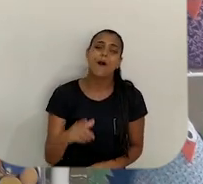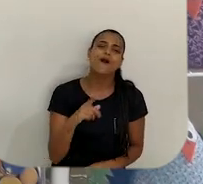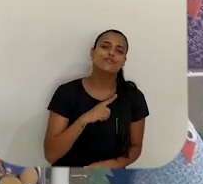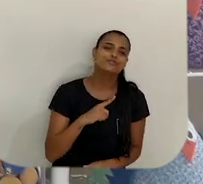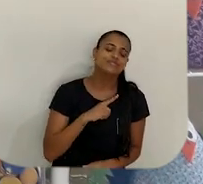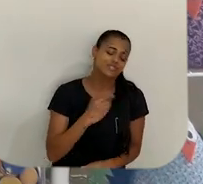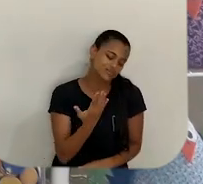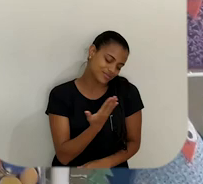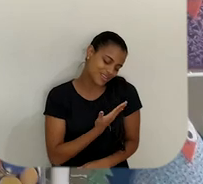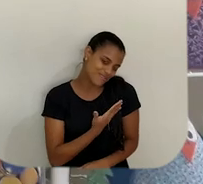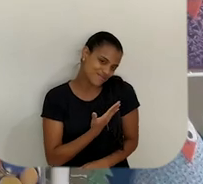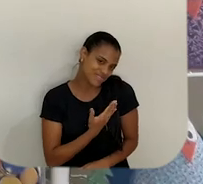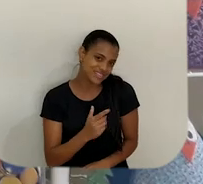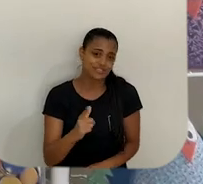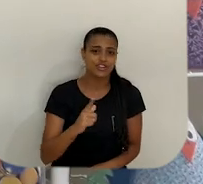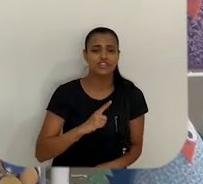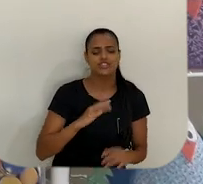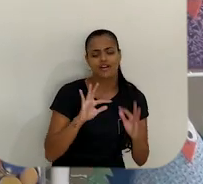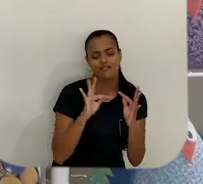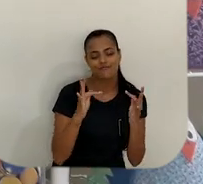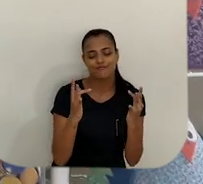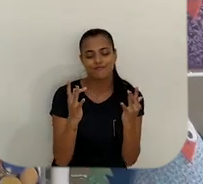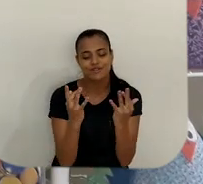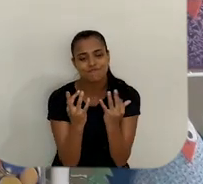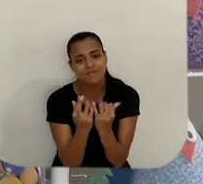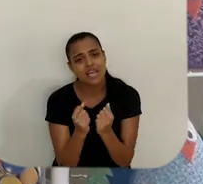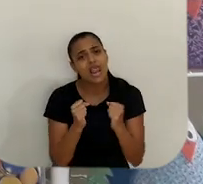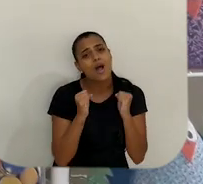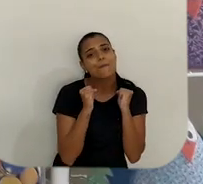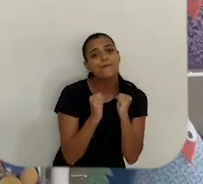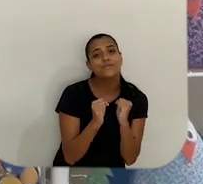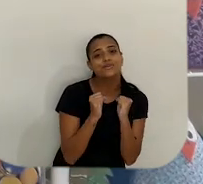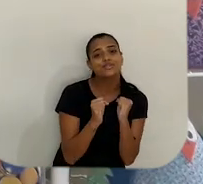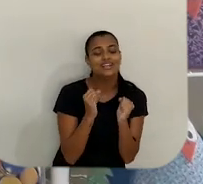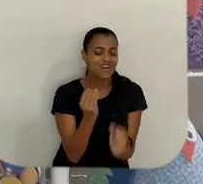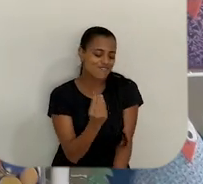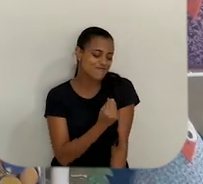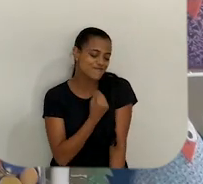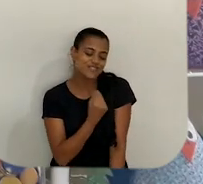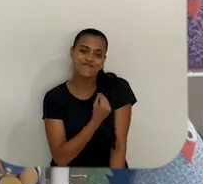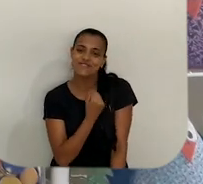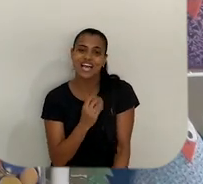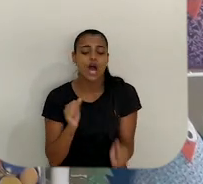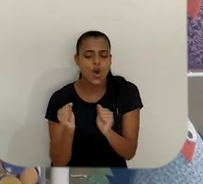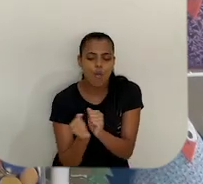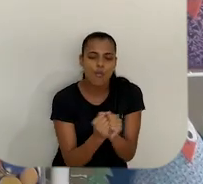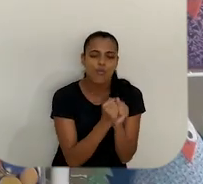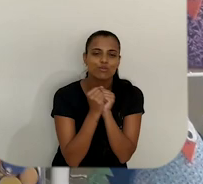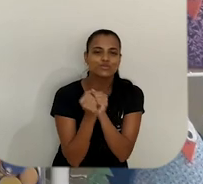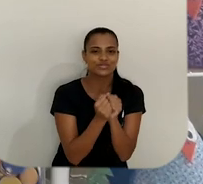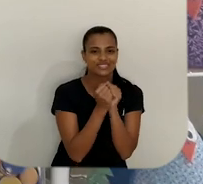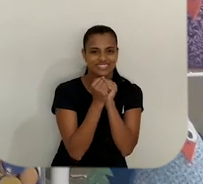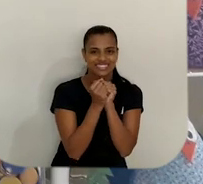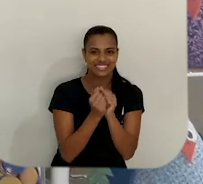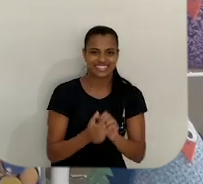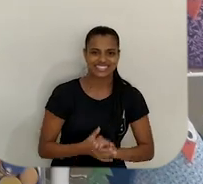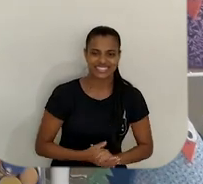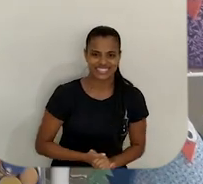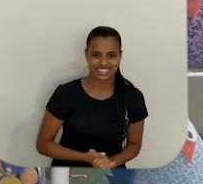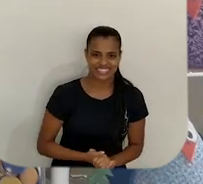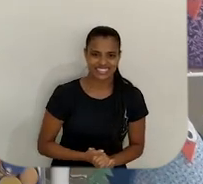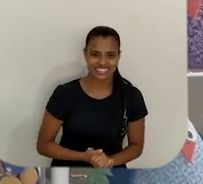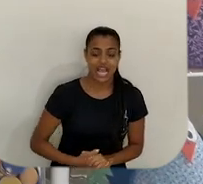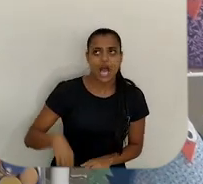a escola era o seu lar o lugar que ele poderia descansar um lugar que tinha seus amigos